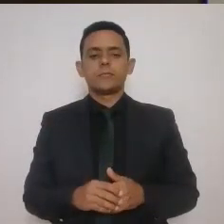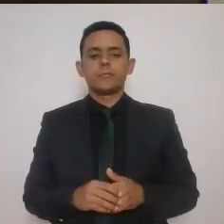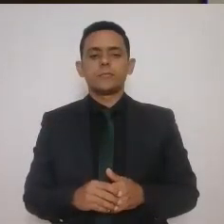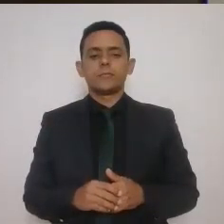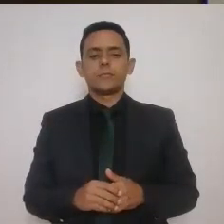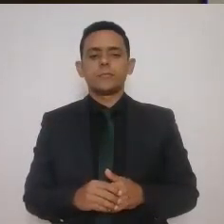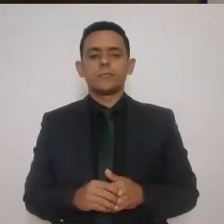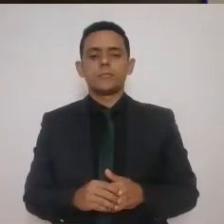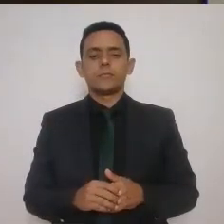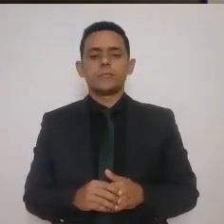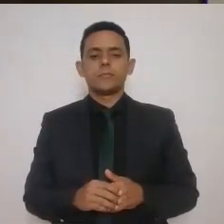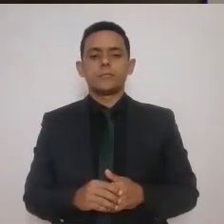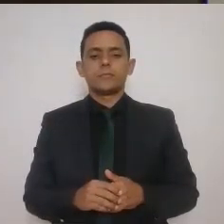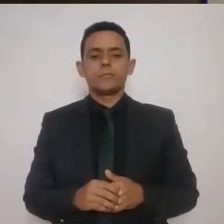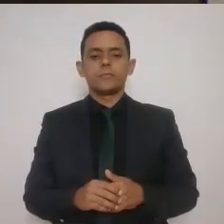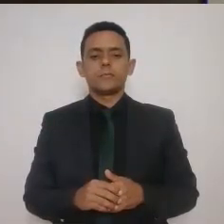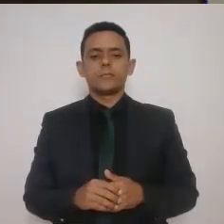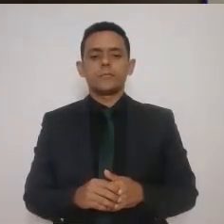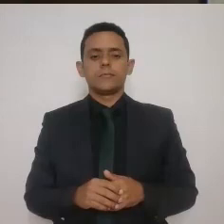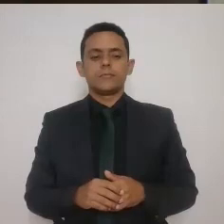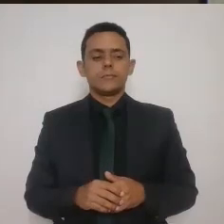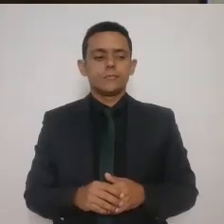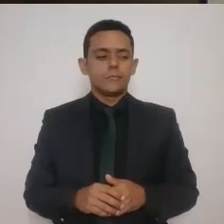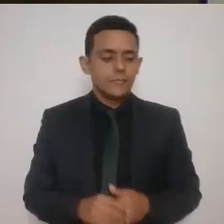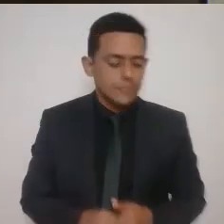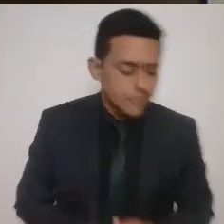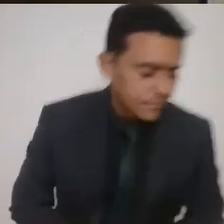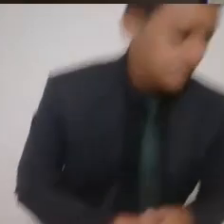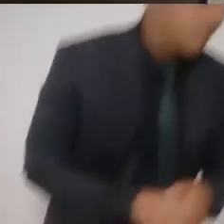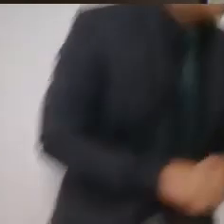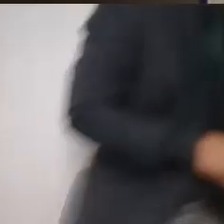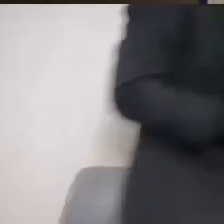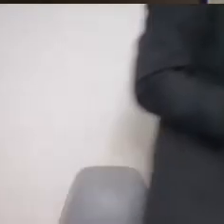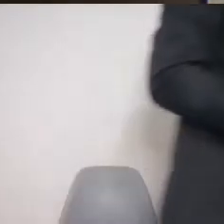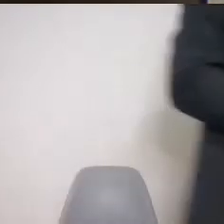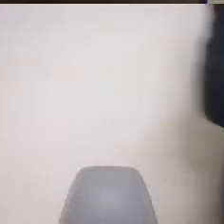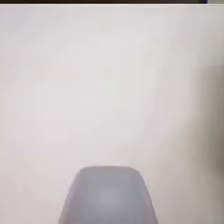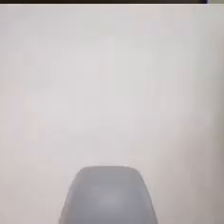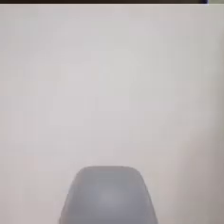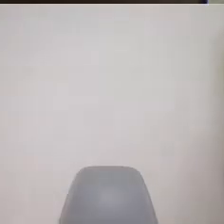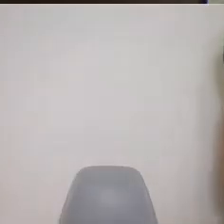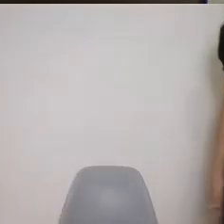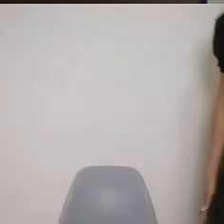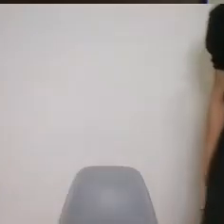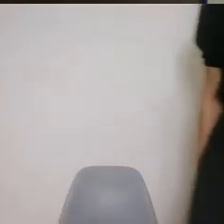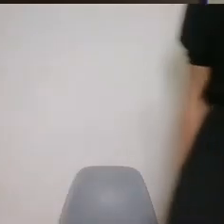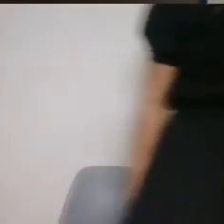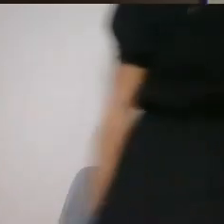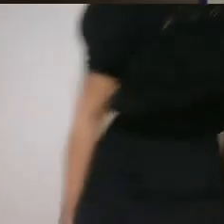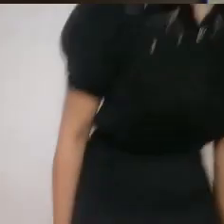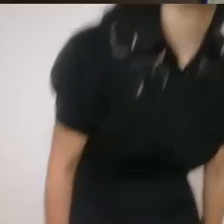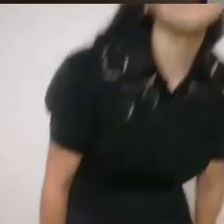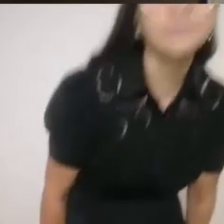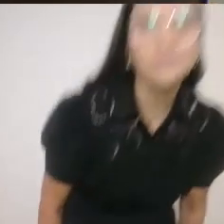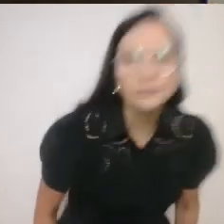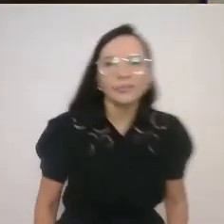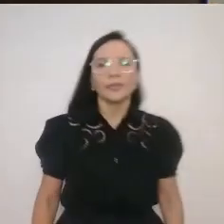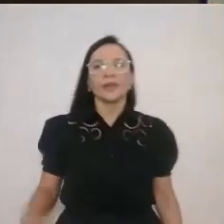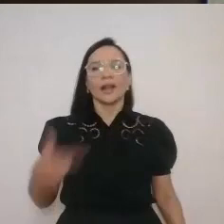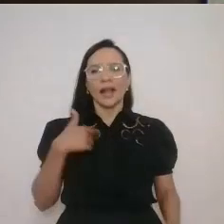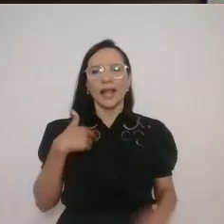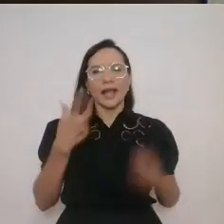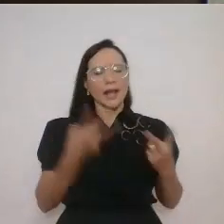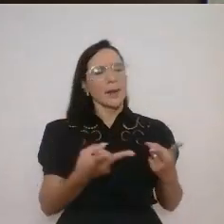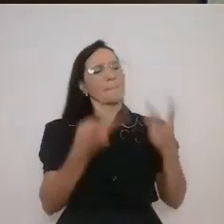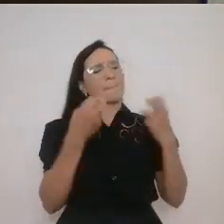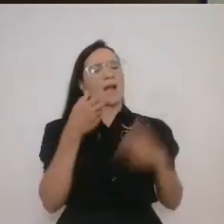mas lamentavelmente o tempo está passando. Me chamou a atenção ontem para um aspecto que eu estou